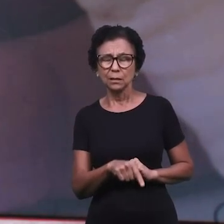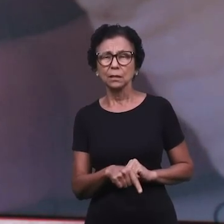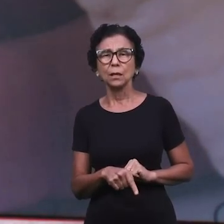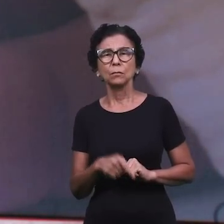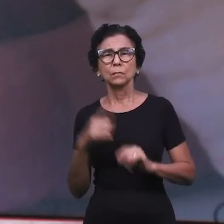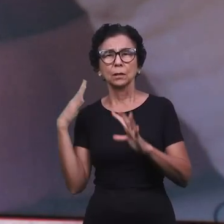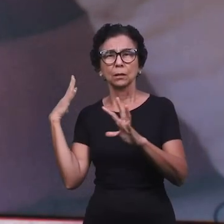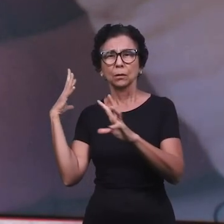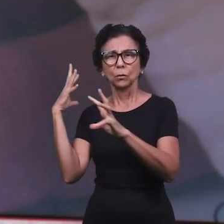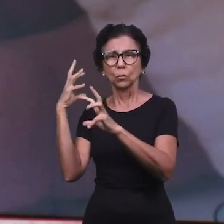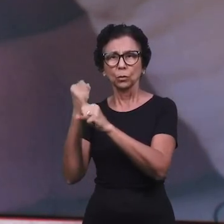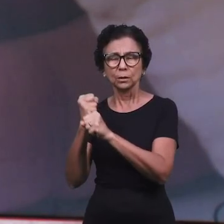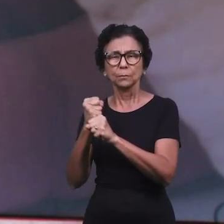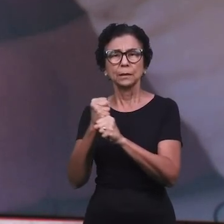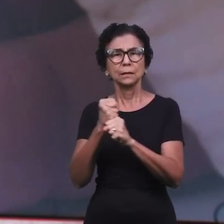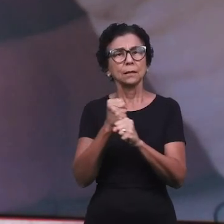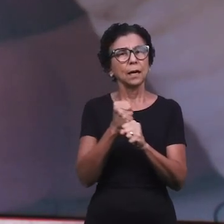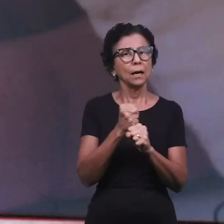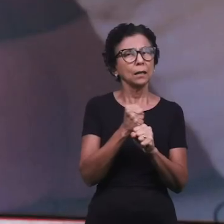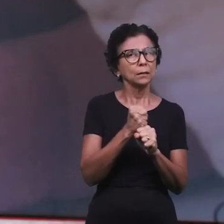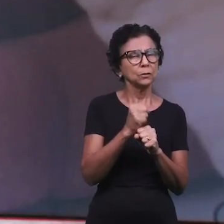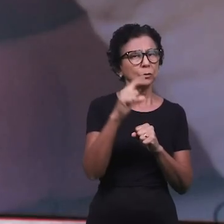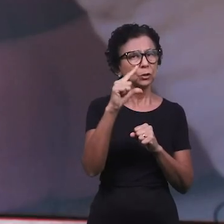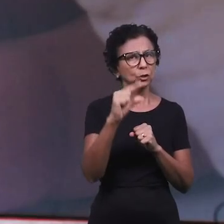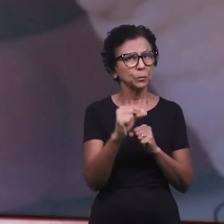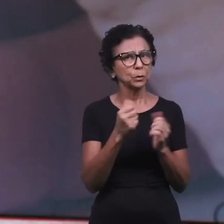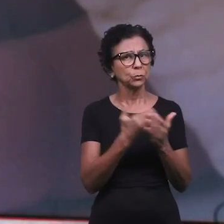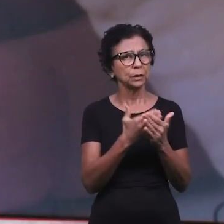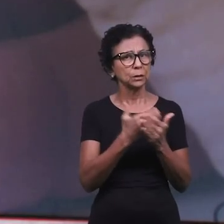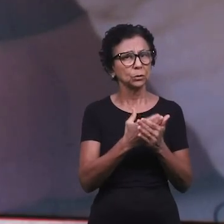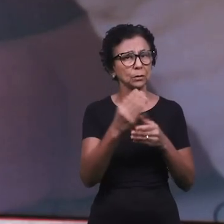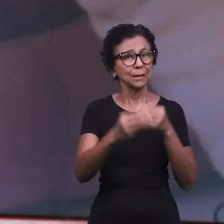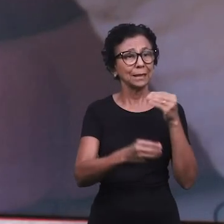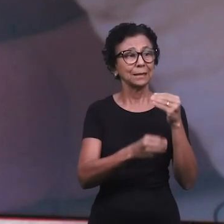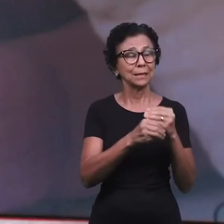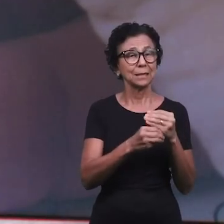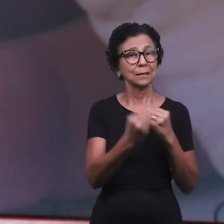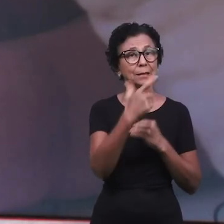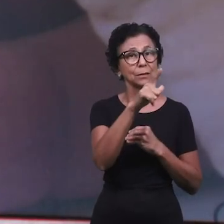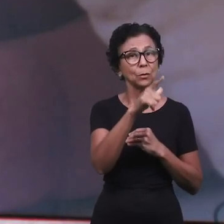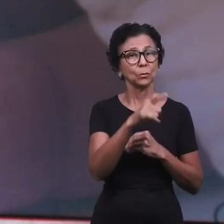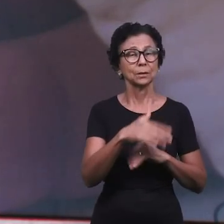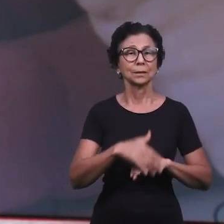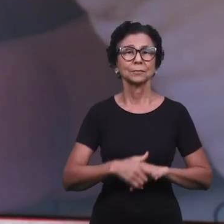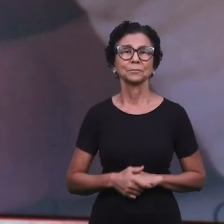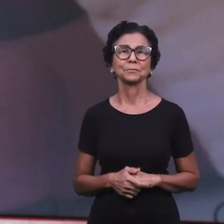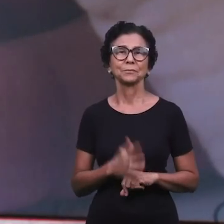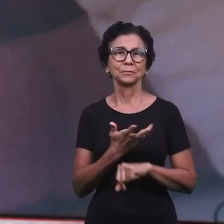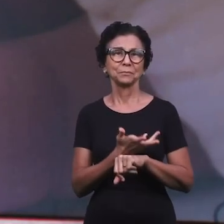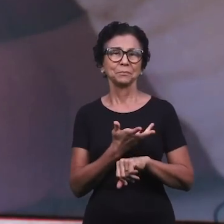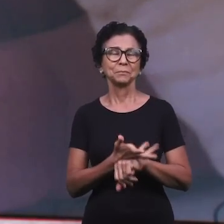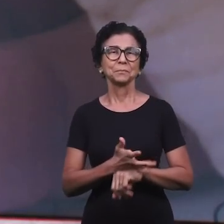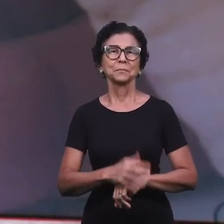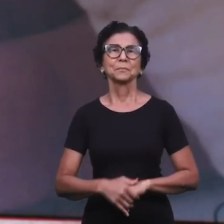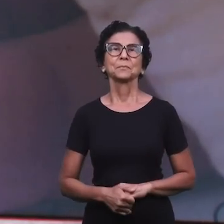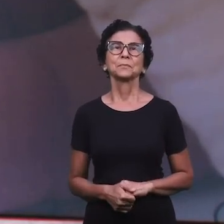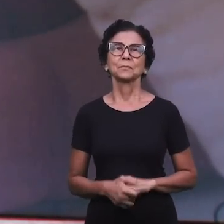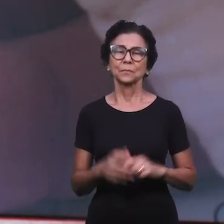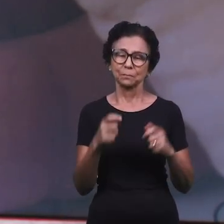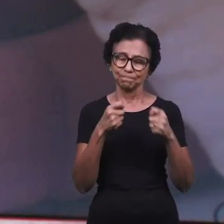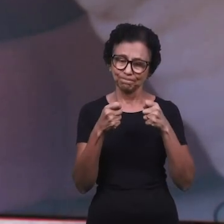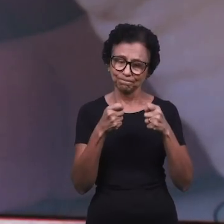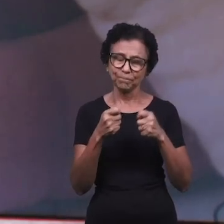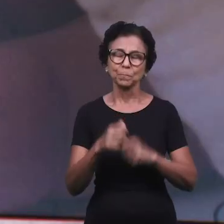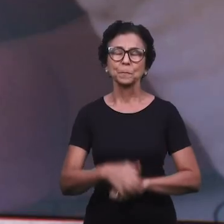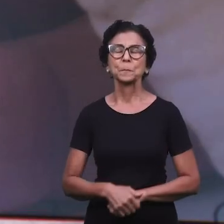de contabilidade para, de repente, reforçar outra que eu estou com dificuldade. Tudo bem? Então, ó, monitoramento